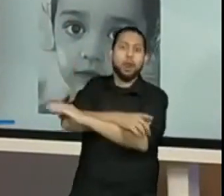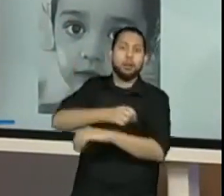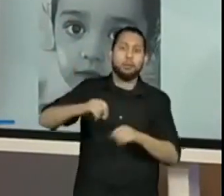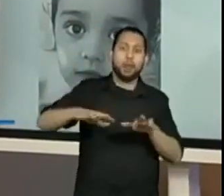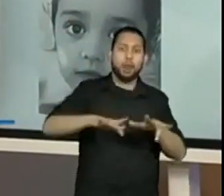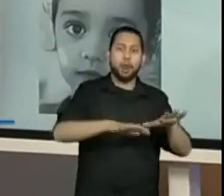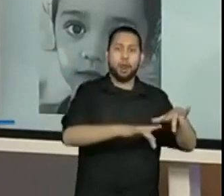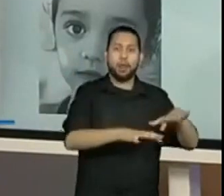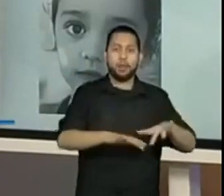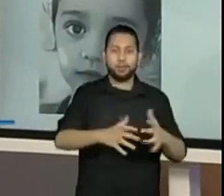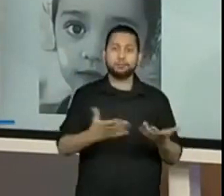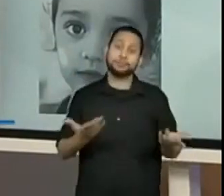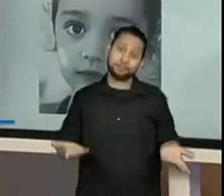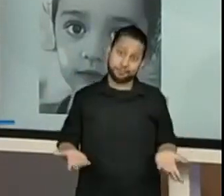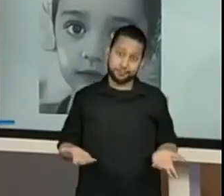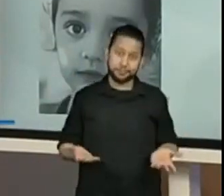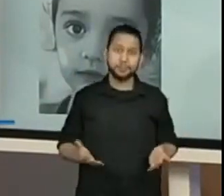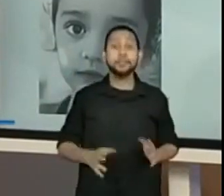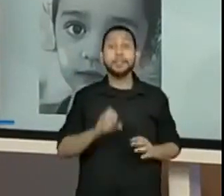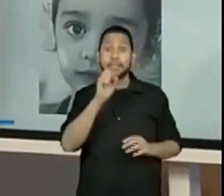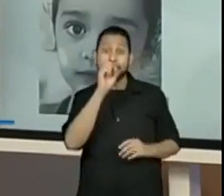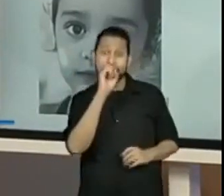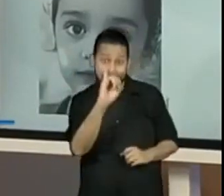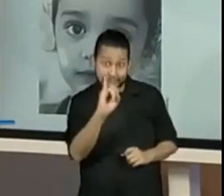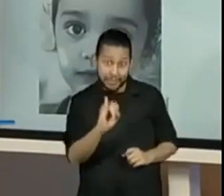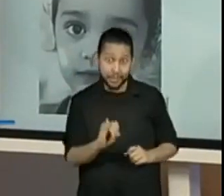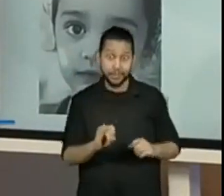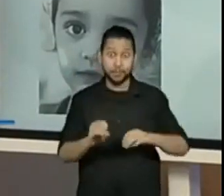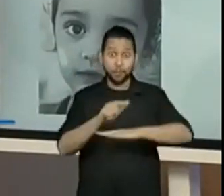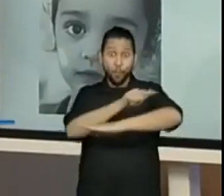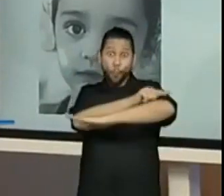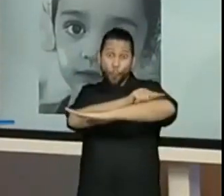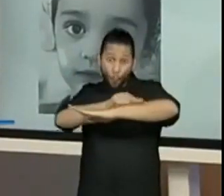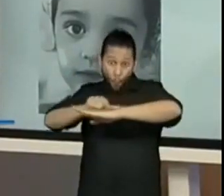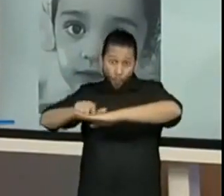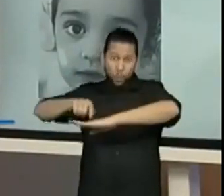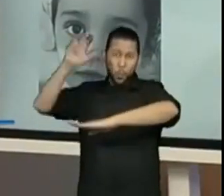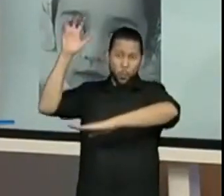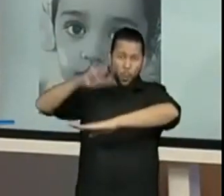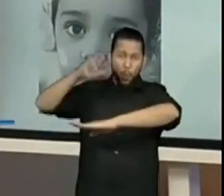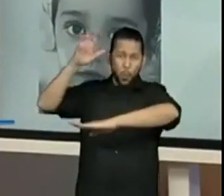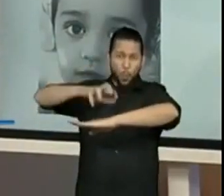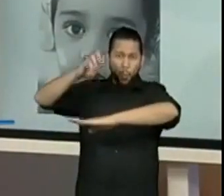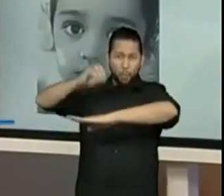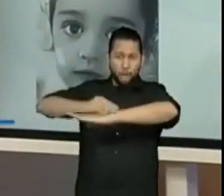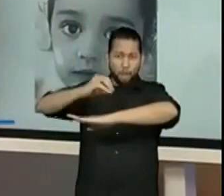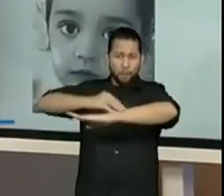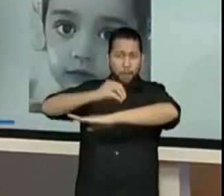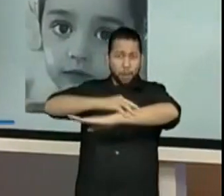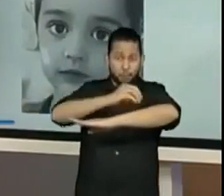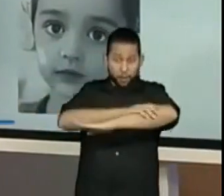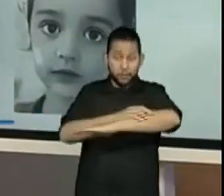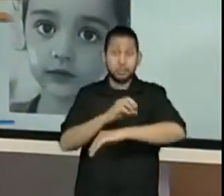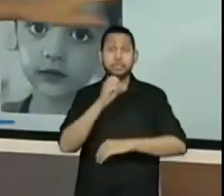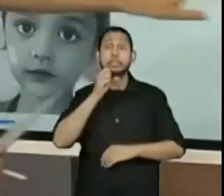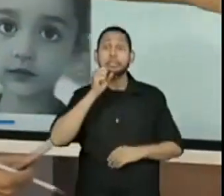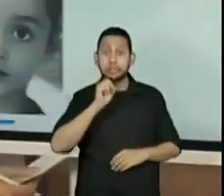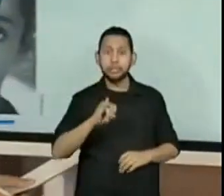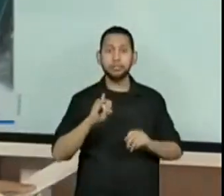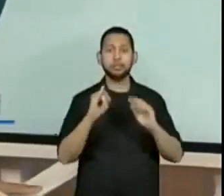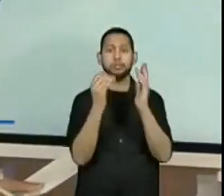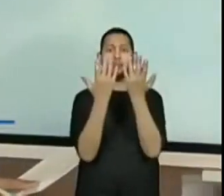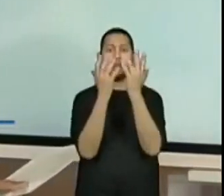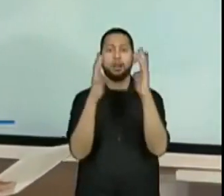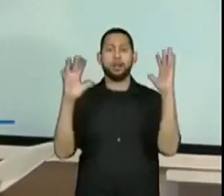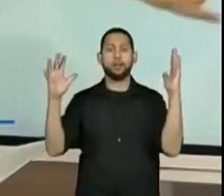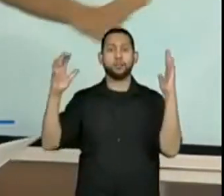Fazer essa suavização, né, do retorno da água para os rios. Vamos explorar um